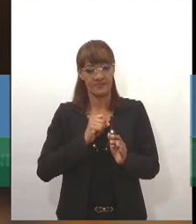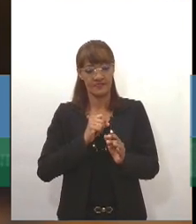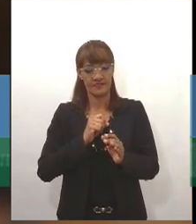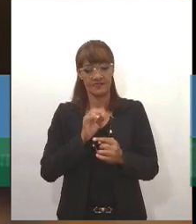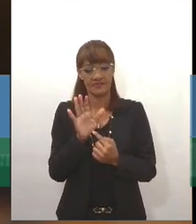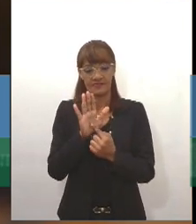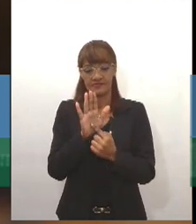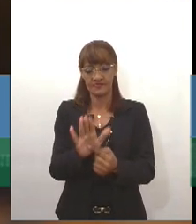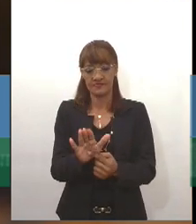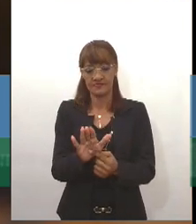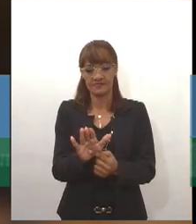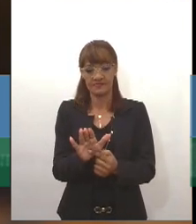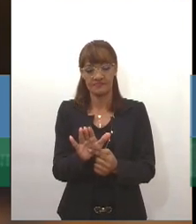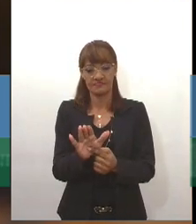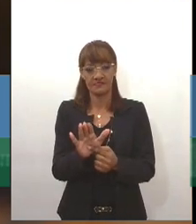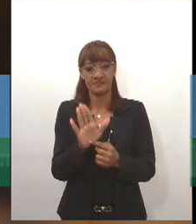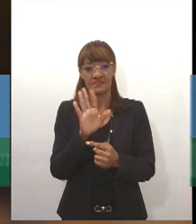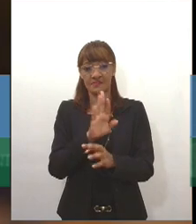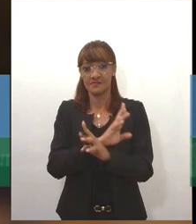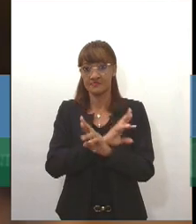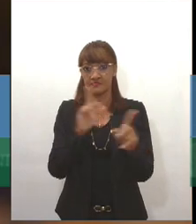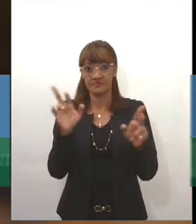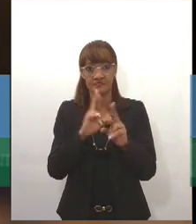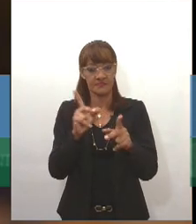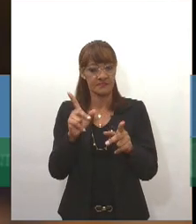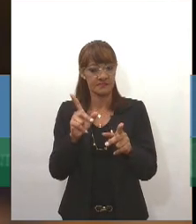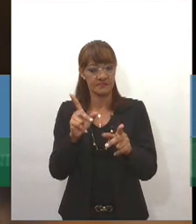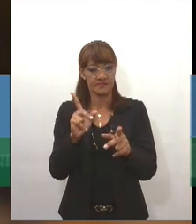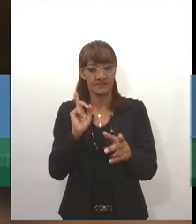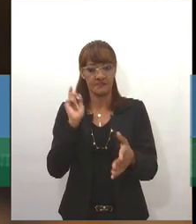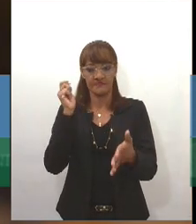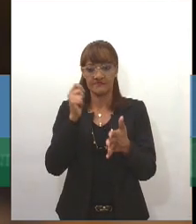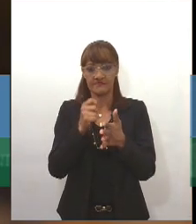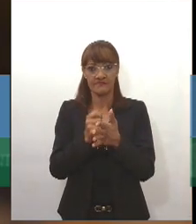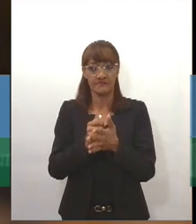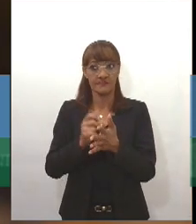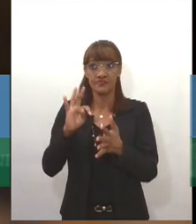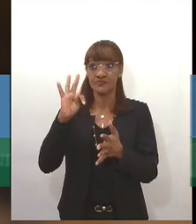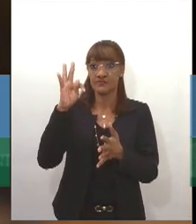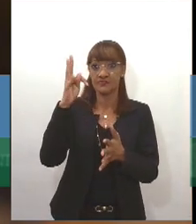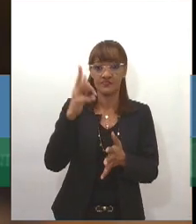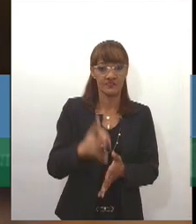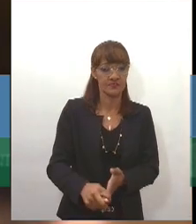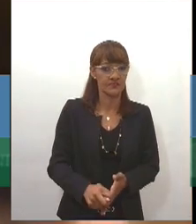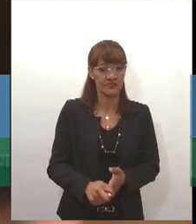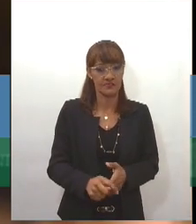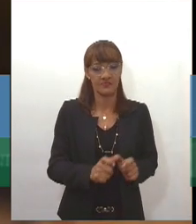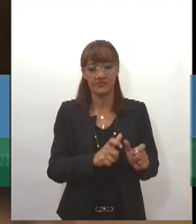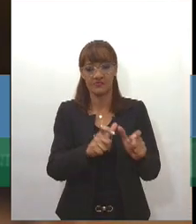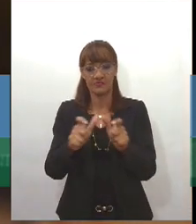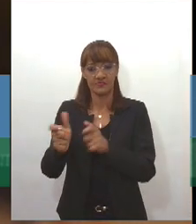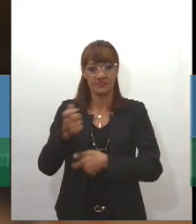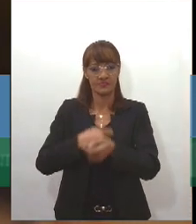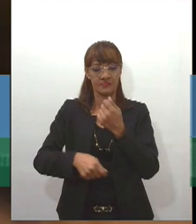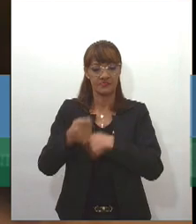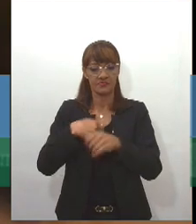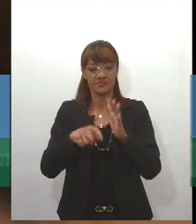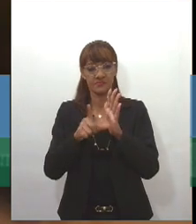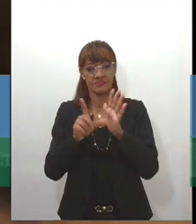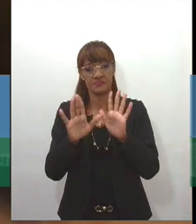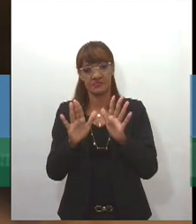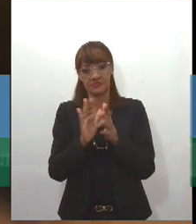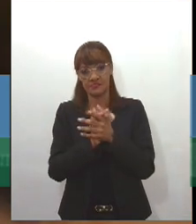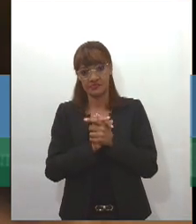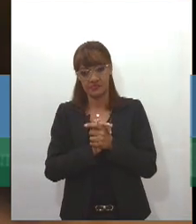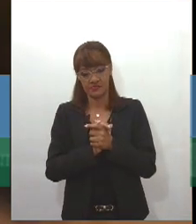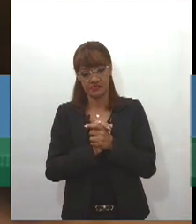desoneração da folha de pagamentos global de todos os setores da economia porque o setor de serviço que é o grande